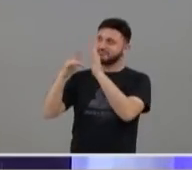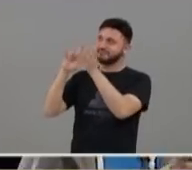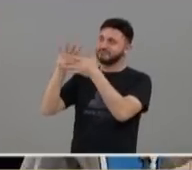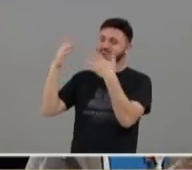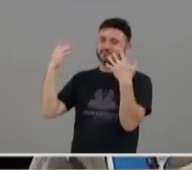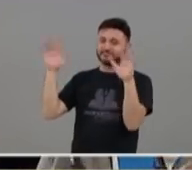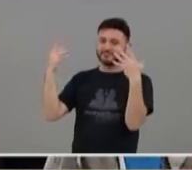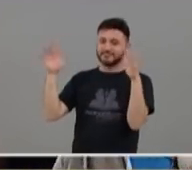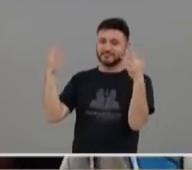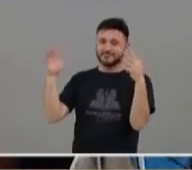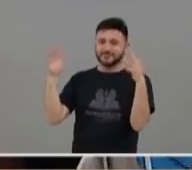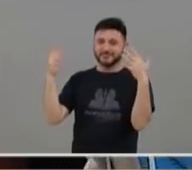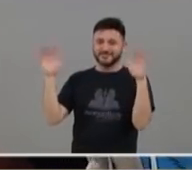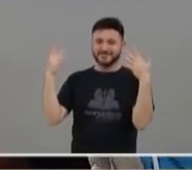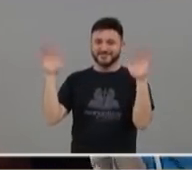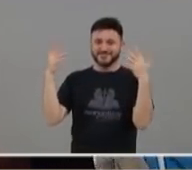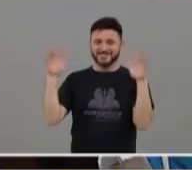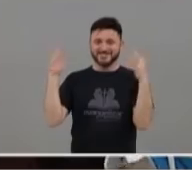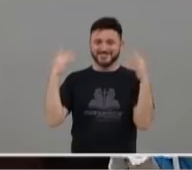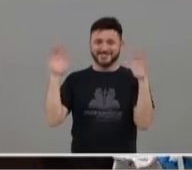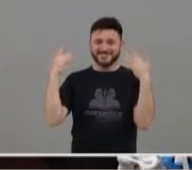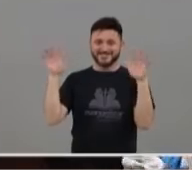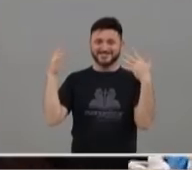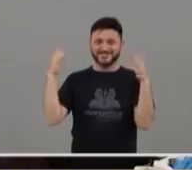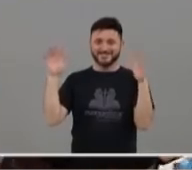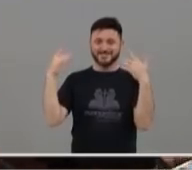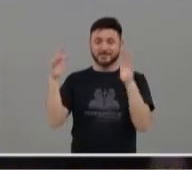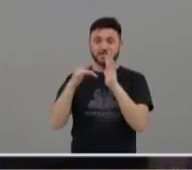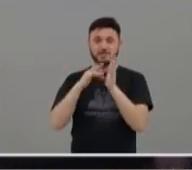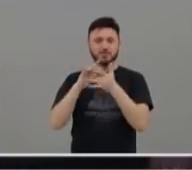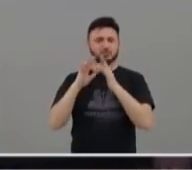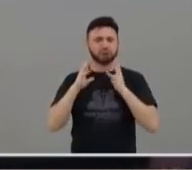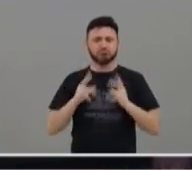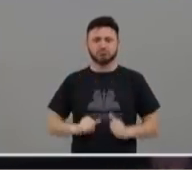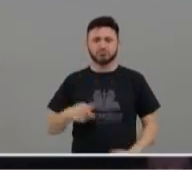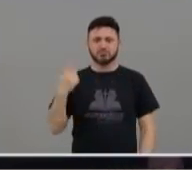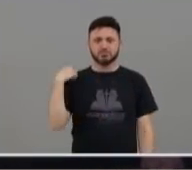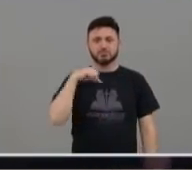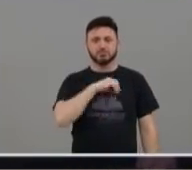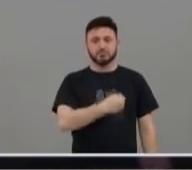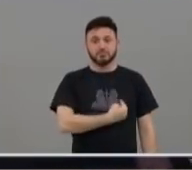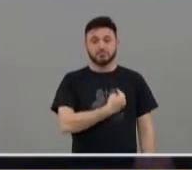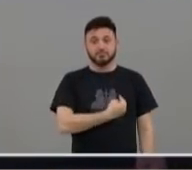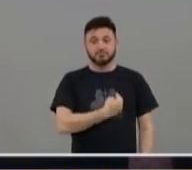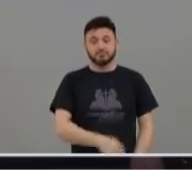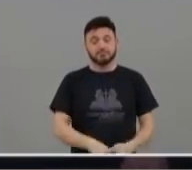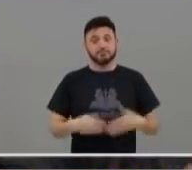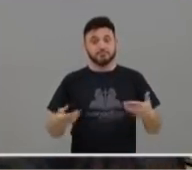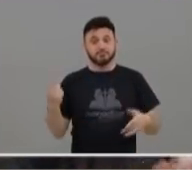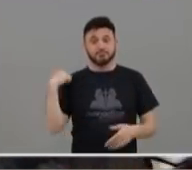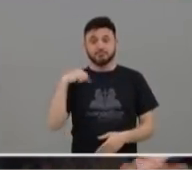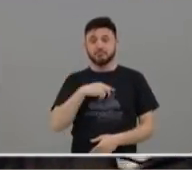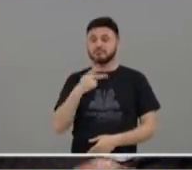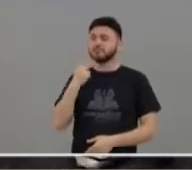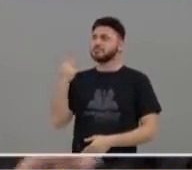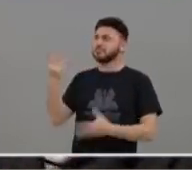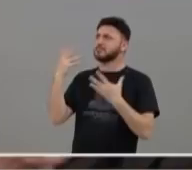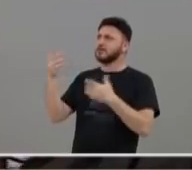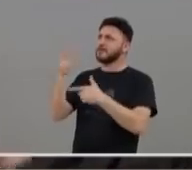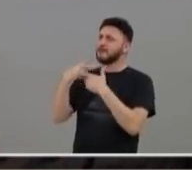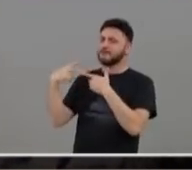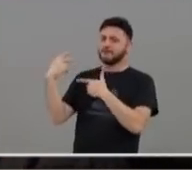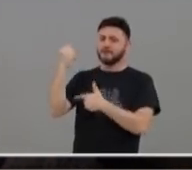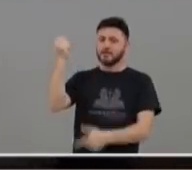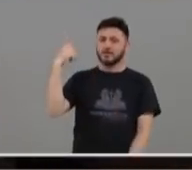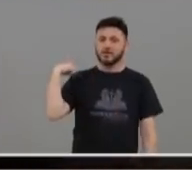vitória. Aplauda esse Jesus que nos santifica. E você vai dizer: vitória,